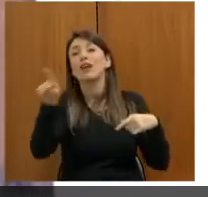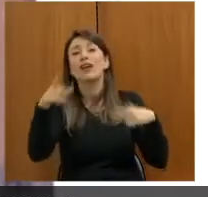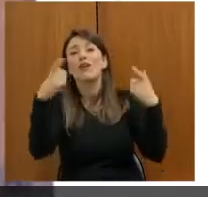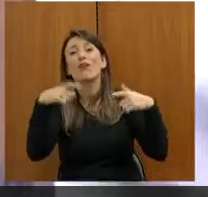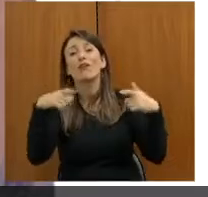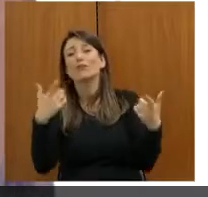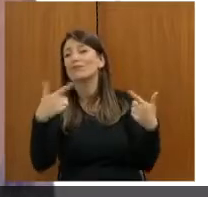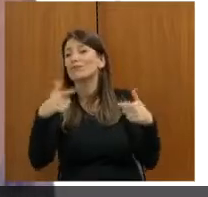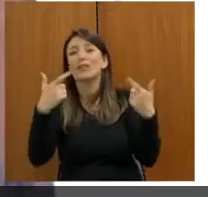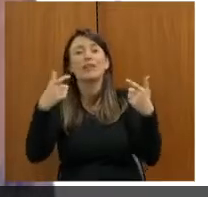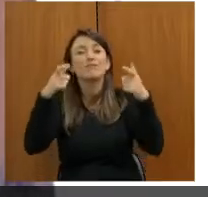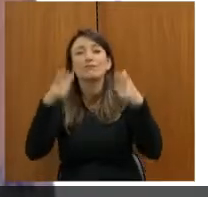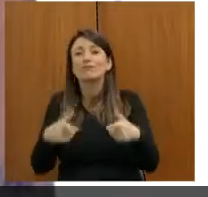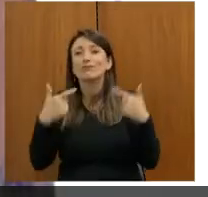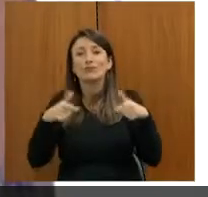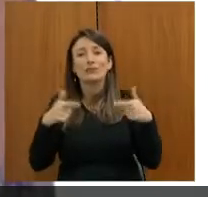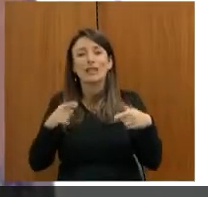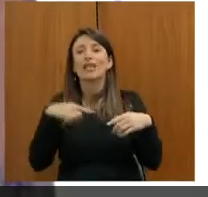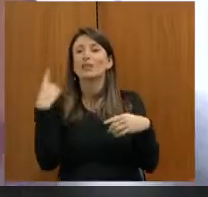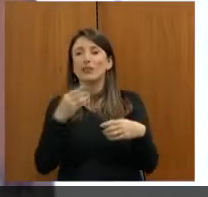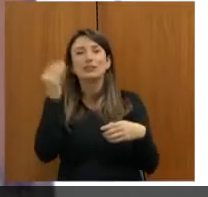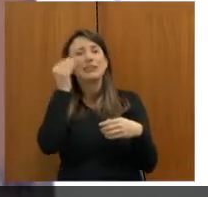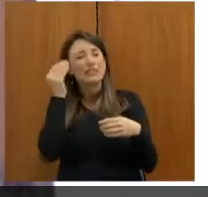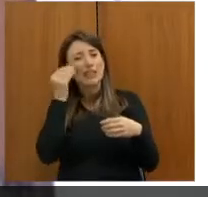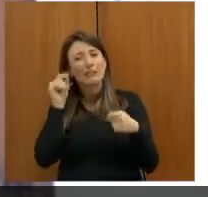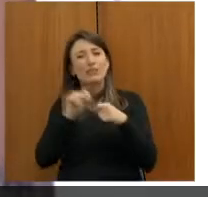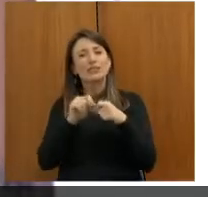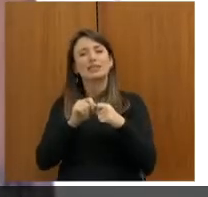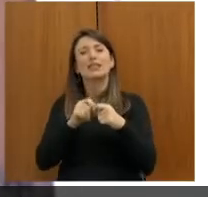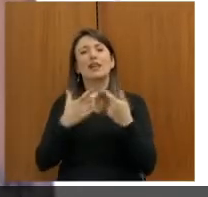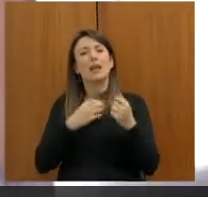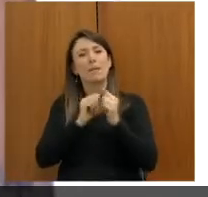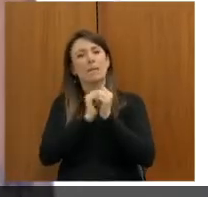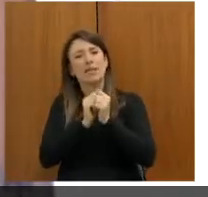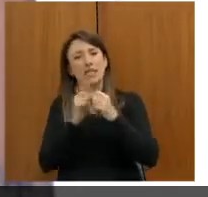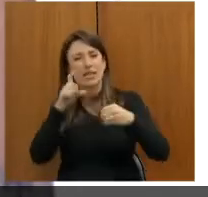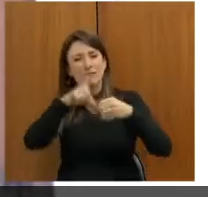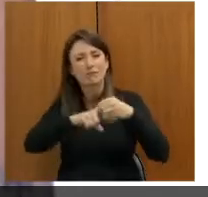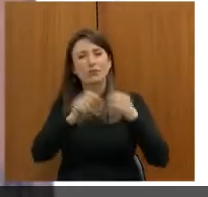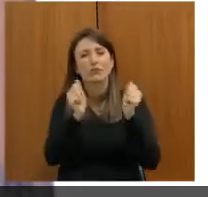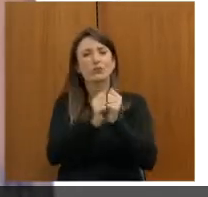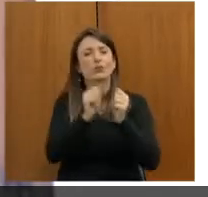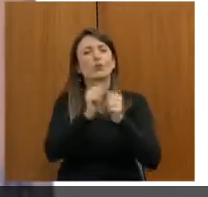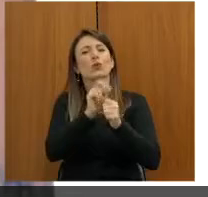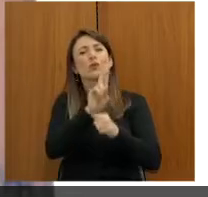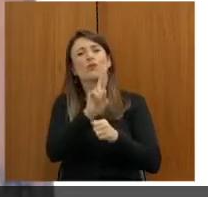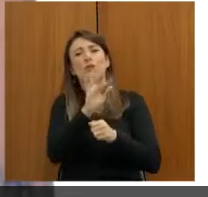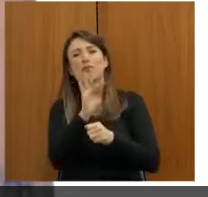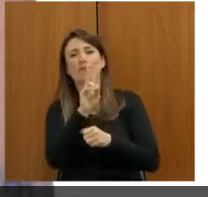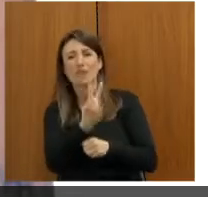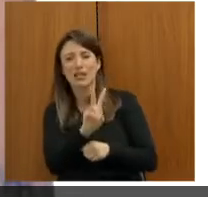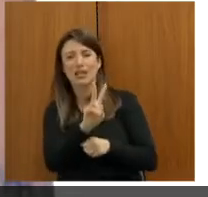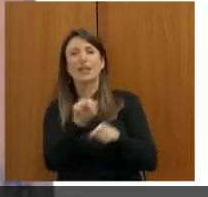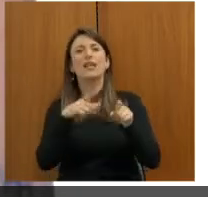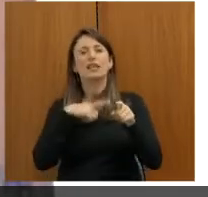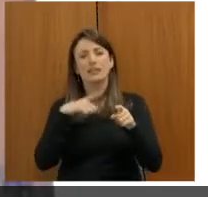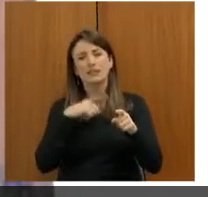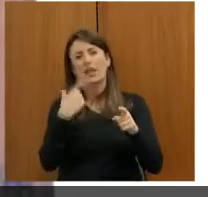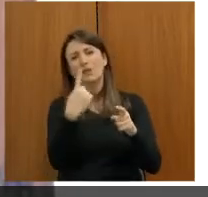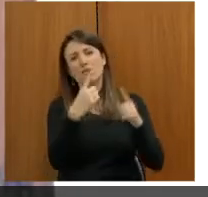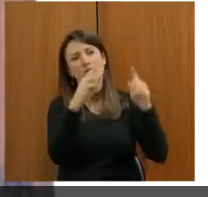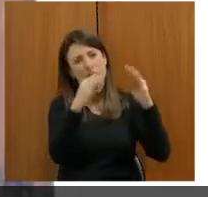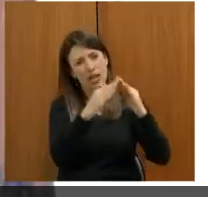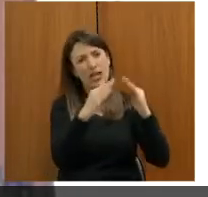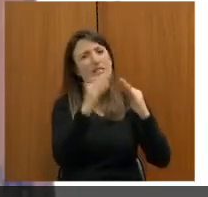junto à Universidade Federal de Viçosa no programa caso das mulheres que busca é o Projeto pensam né que busca fazer esse atendimento